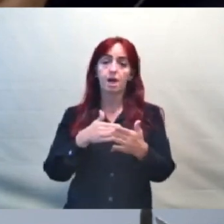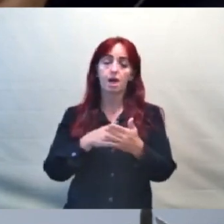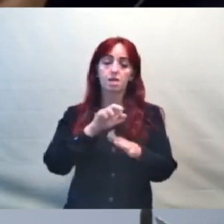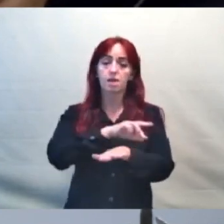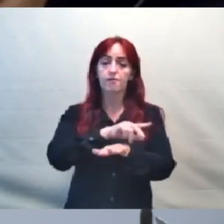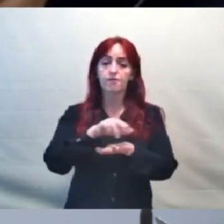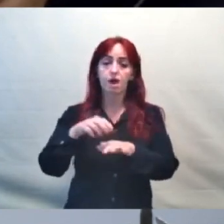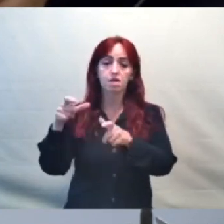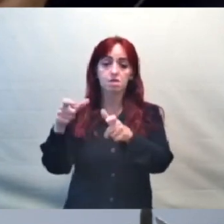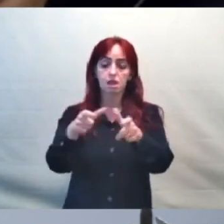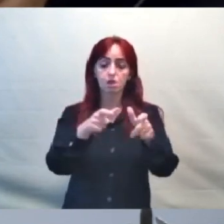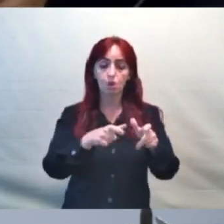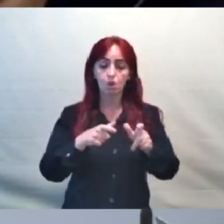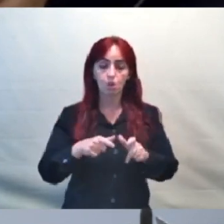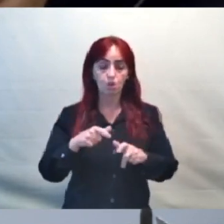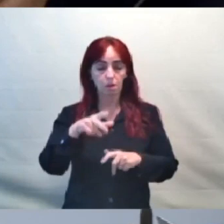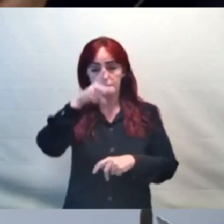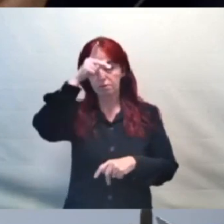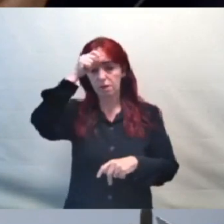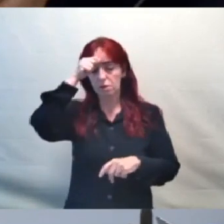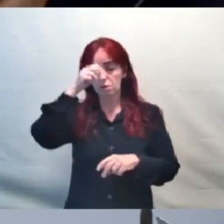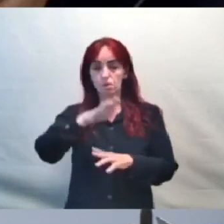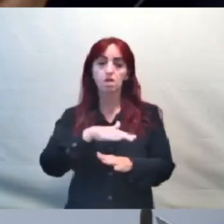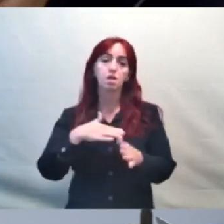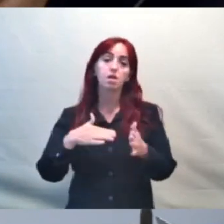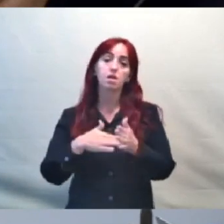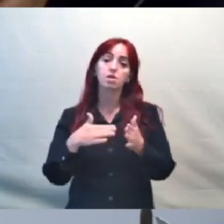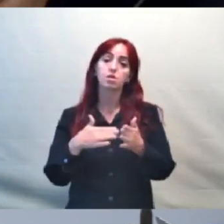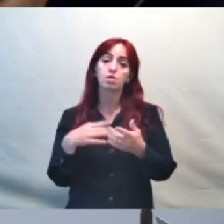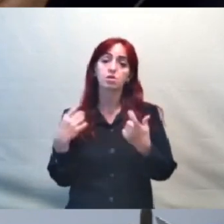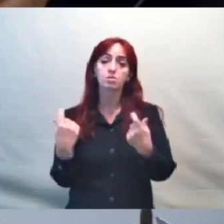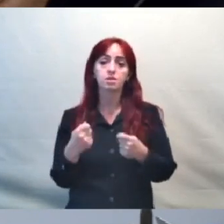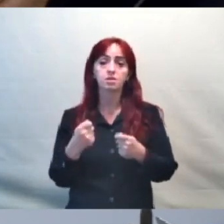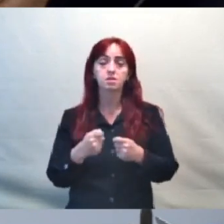e todos eles precisam, obviamente, de agir em prol